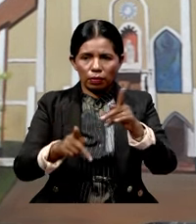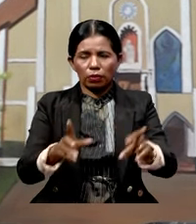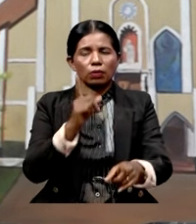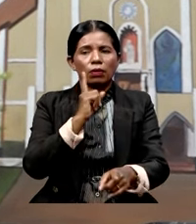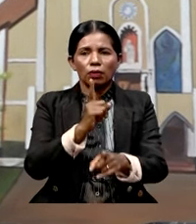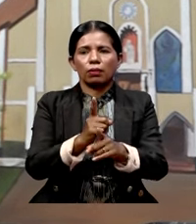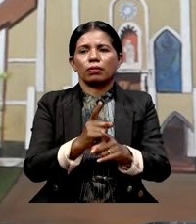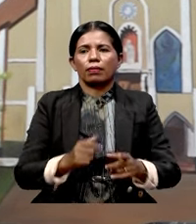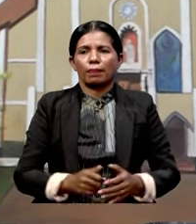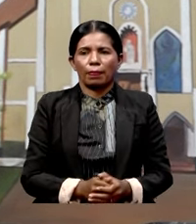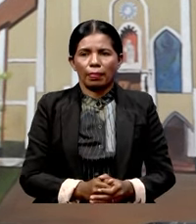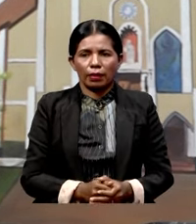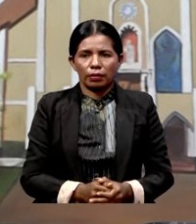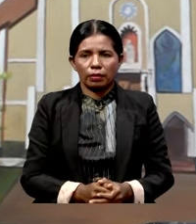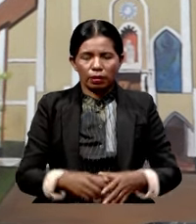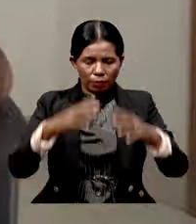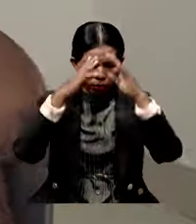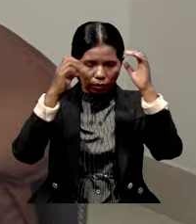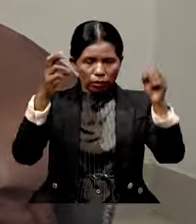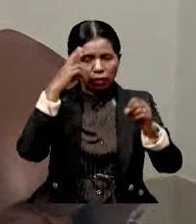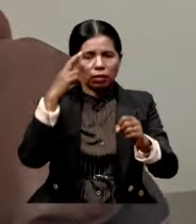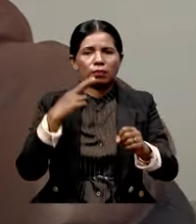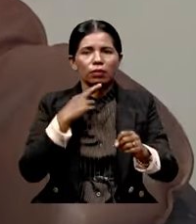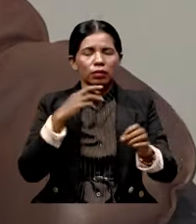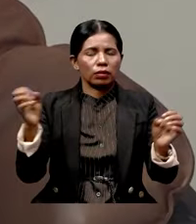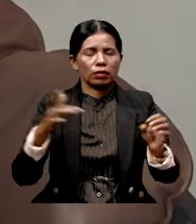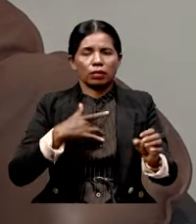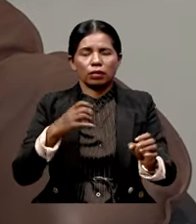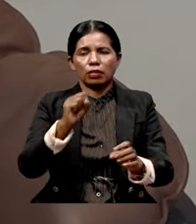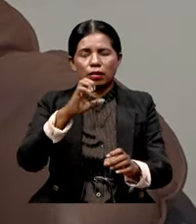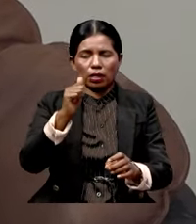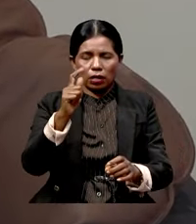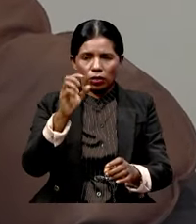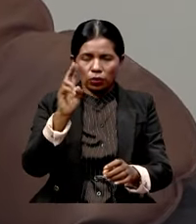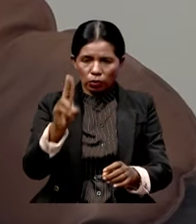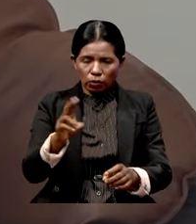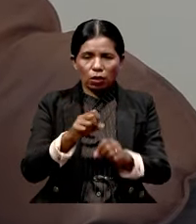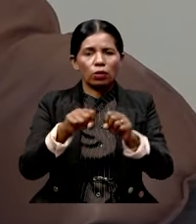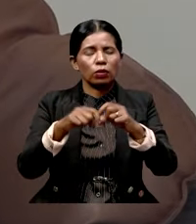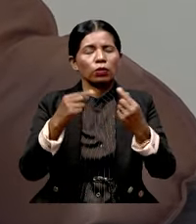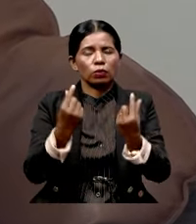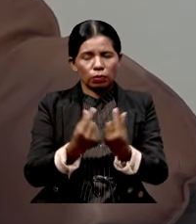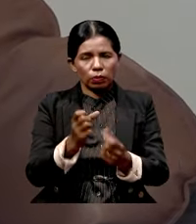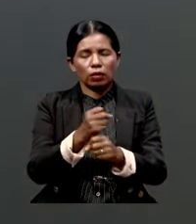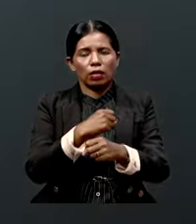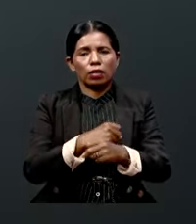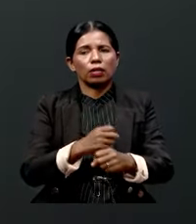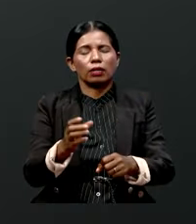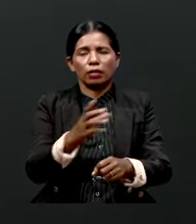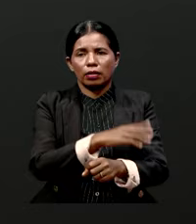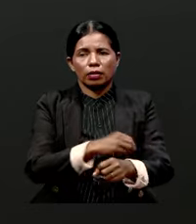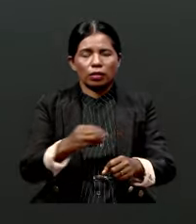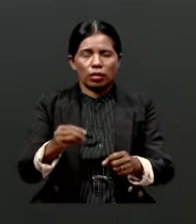los. Antes de moço, o presidente da República, Ziramos Horta, lamenta se a torre e a equipa nebe halo ação brutal, a soro